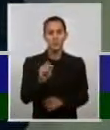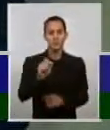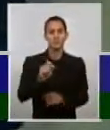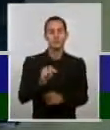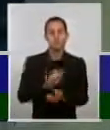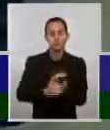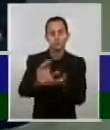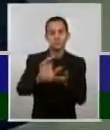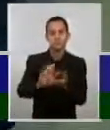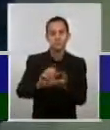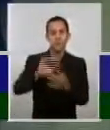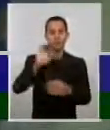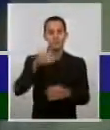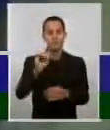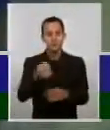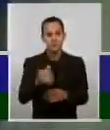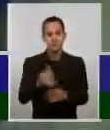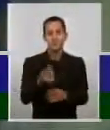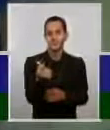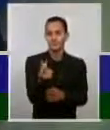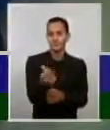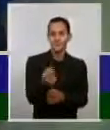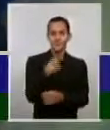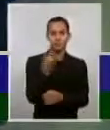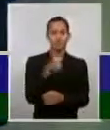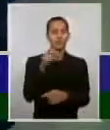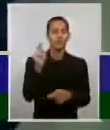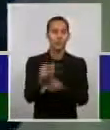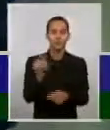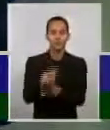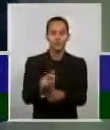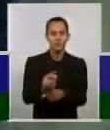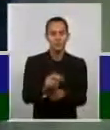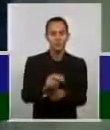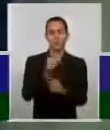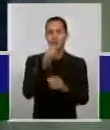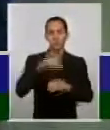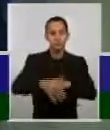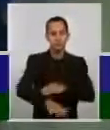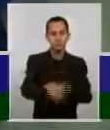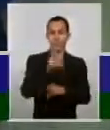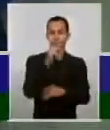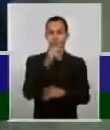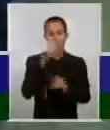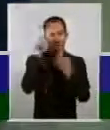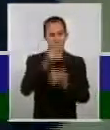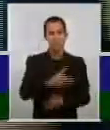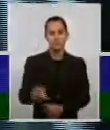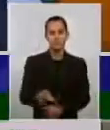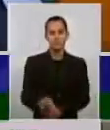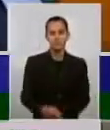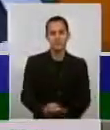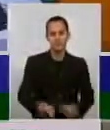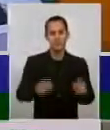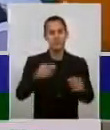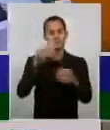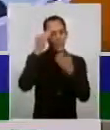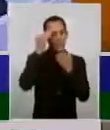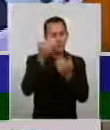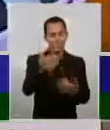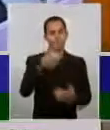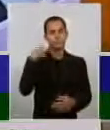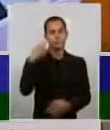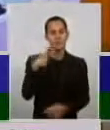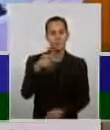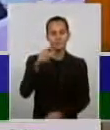recursos destinados, um aproveitamento melhor de verbas para a gente cuidar dos mananciais e das nascentes. Muito obrigado, presidente. Obrigado, vereador